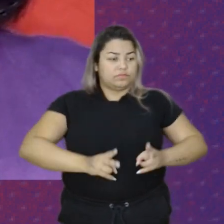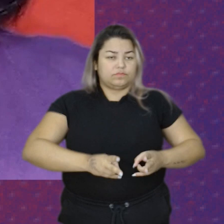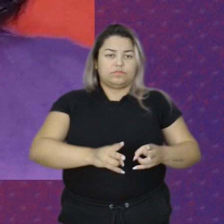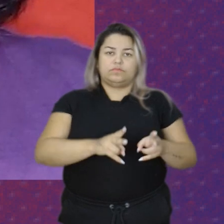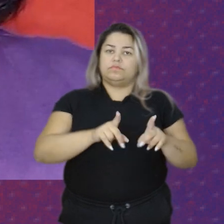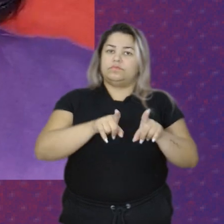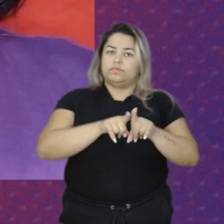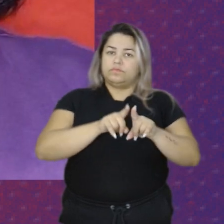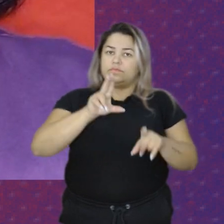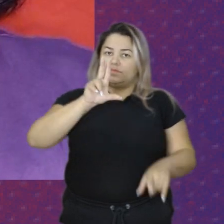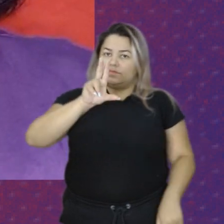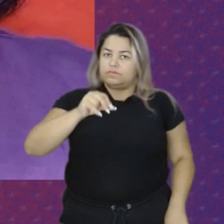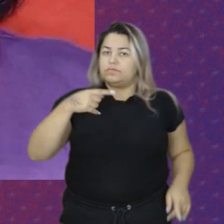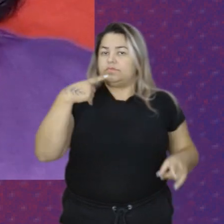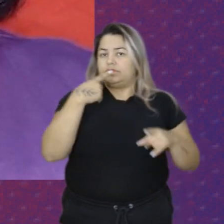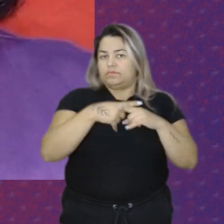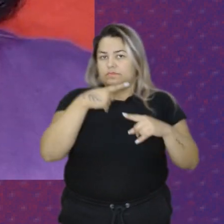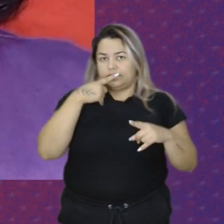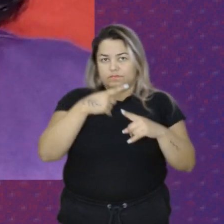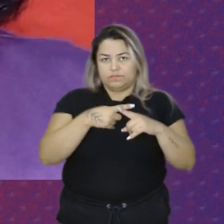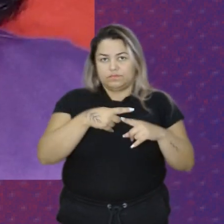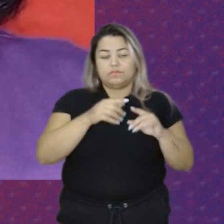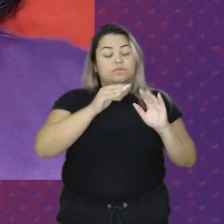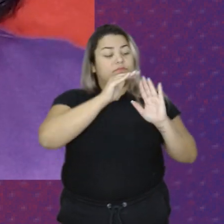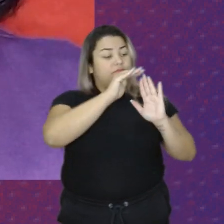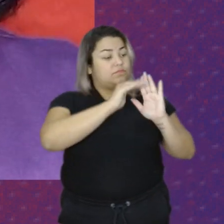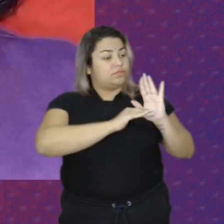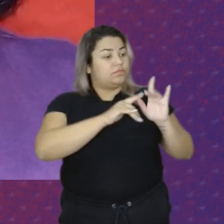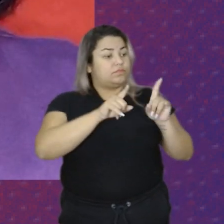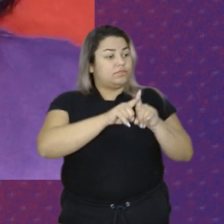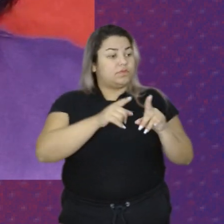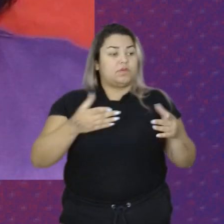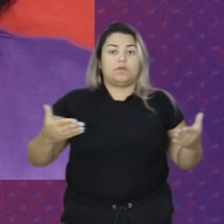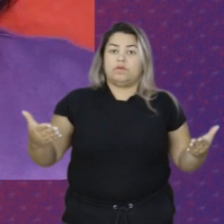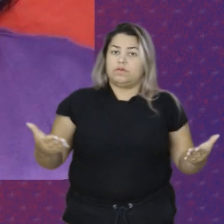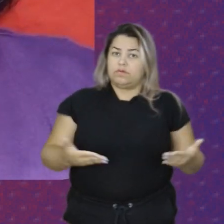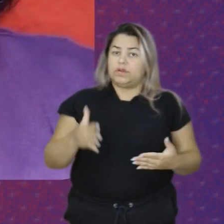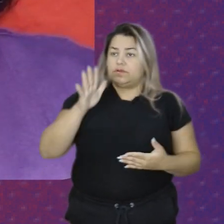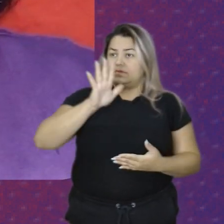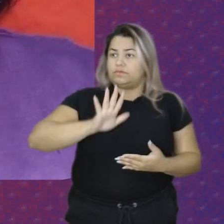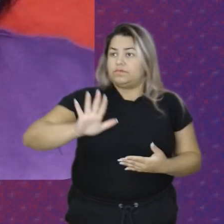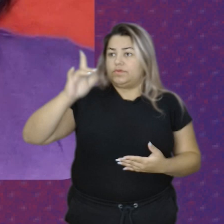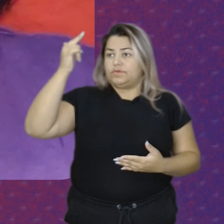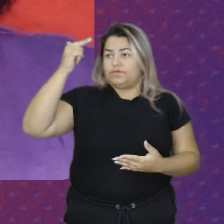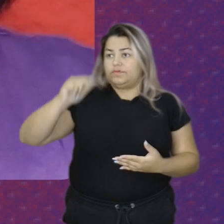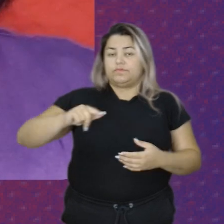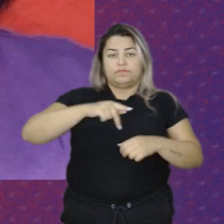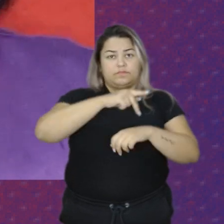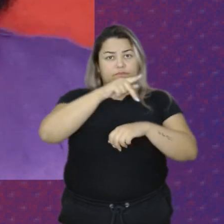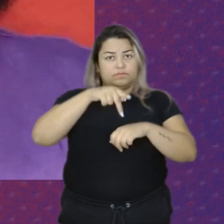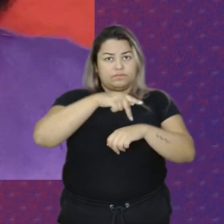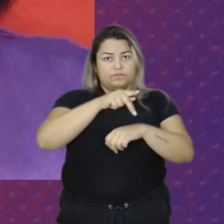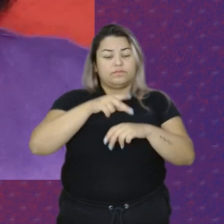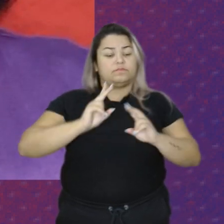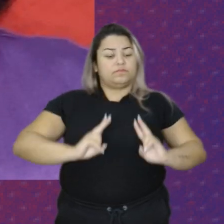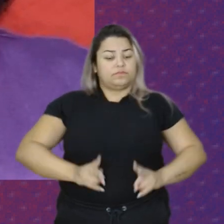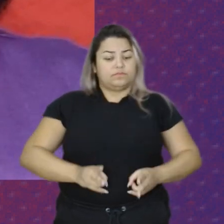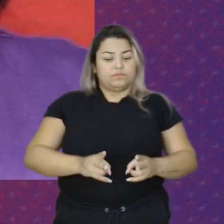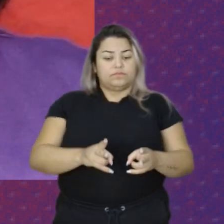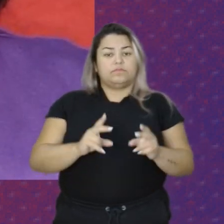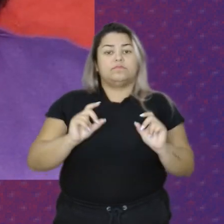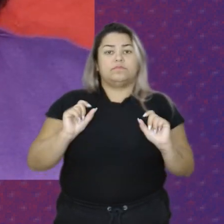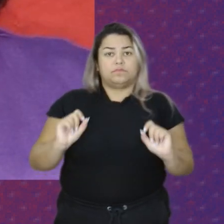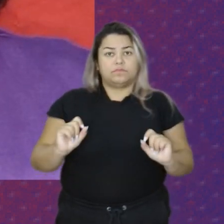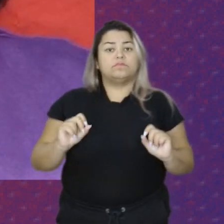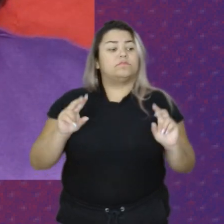E não é porque está muito na pauta da atual conjuntura nacional e internacional. Não, sempre foi